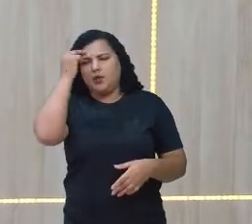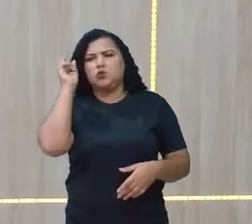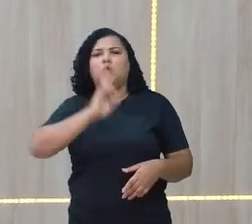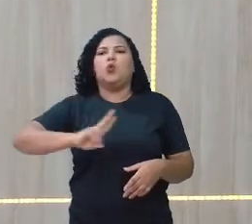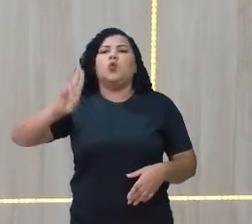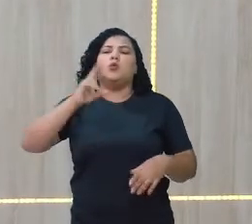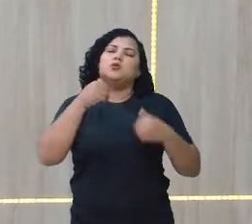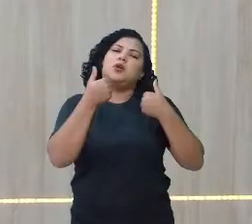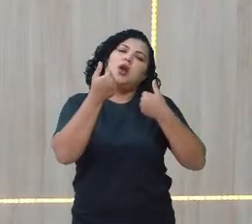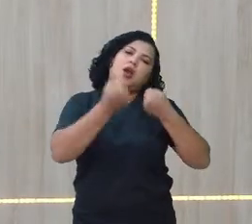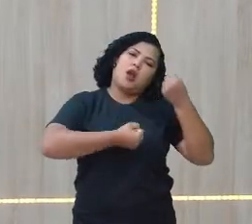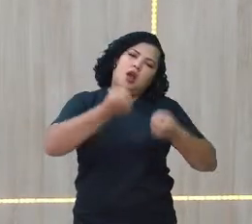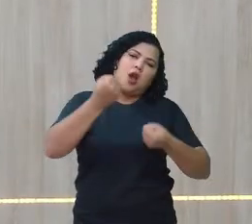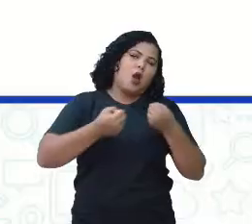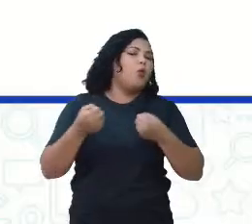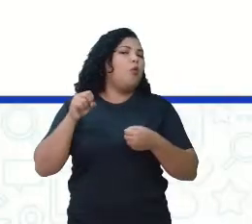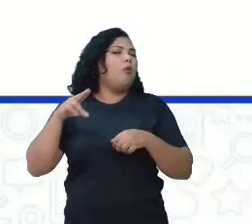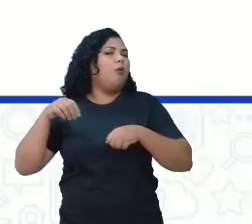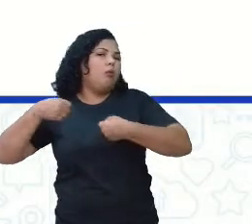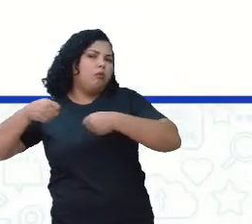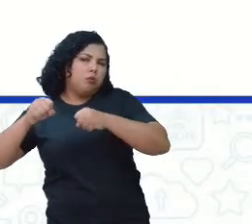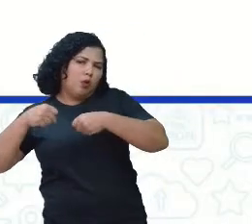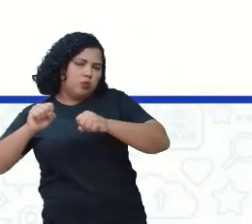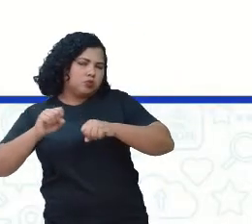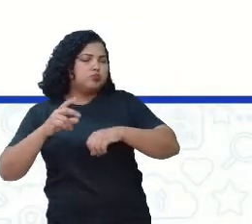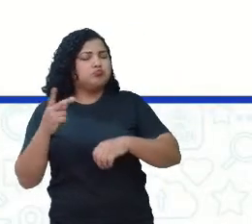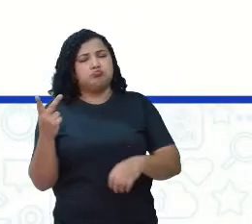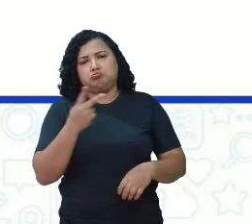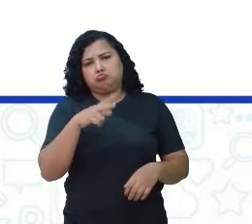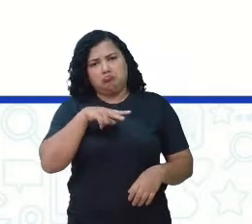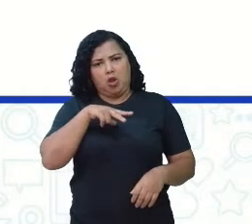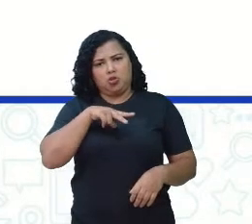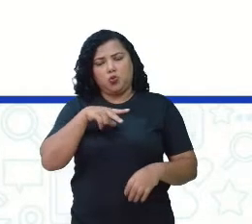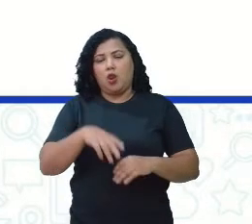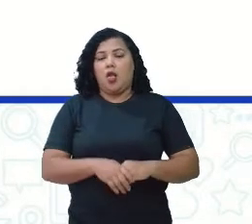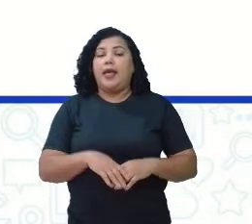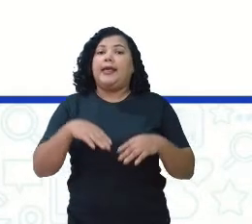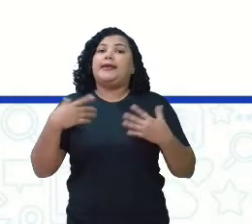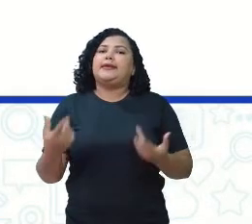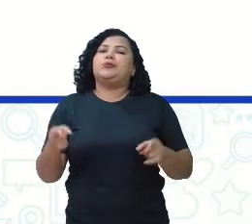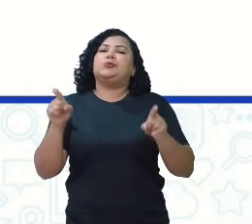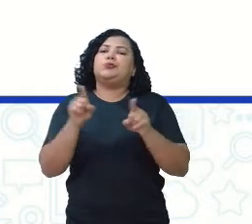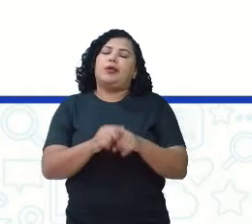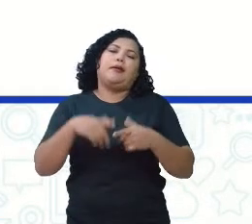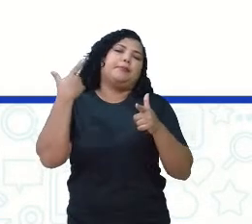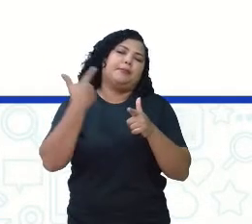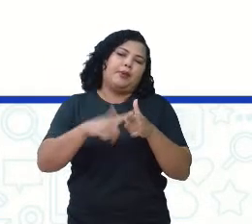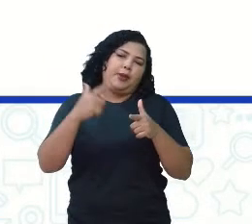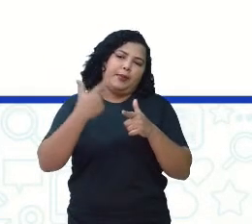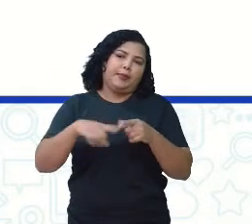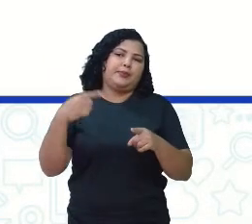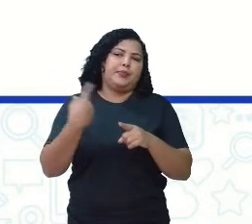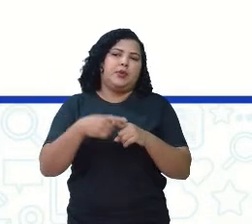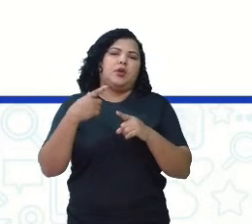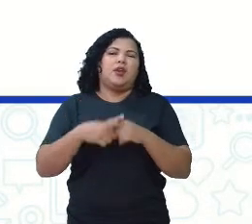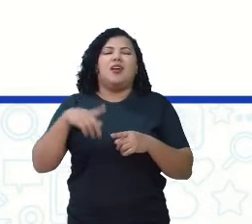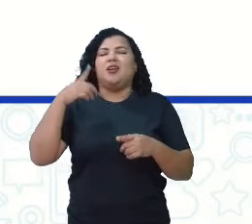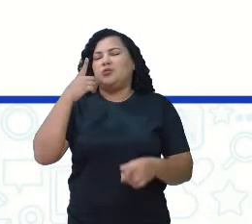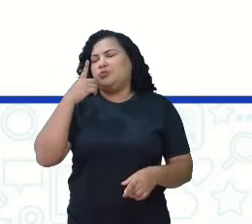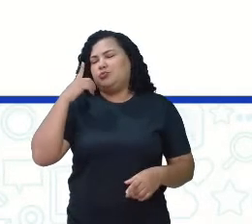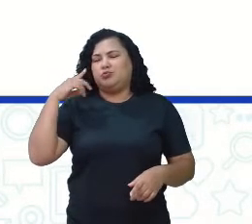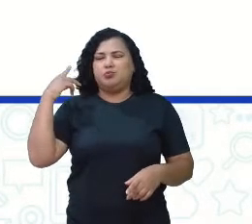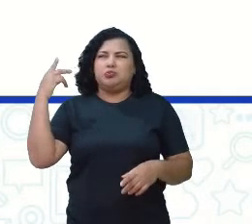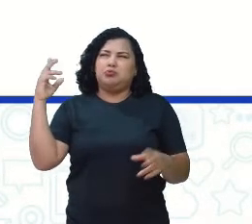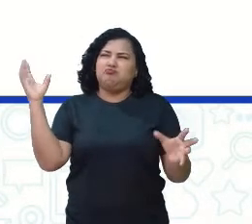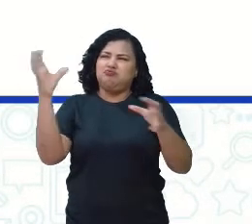utilizam, né, um veículo próprio, moto ou carro, né, e isso gera problemas. É a poluição,